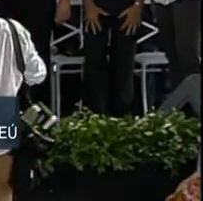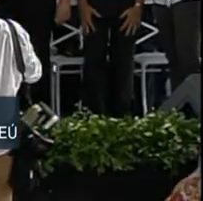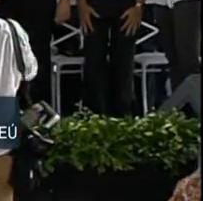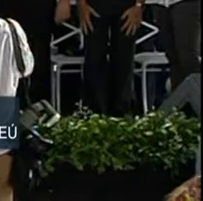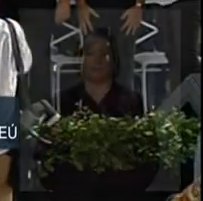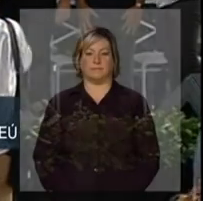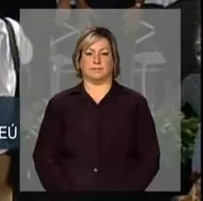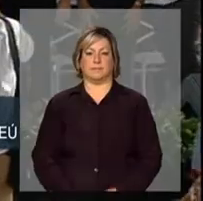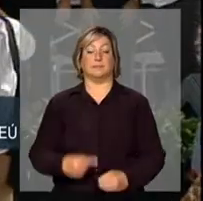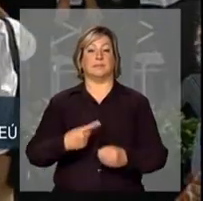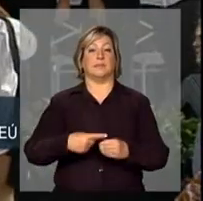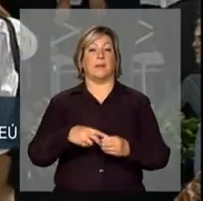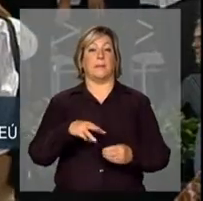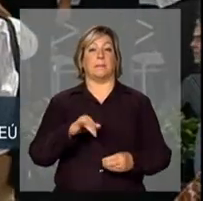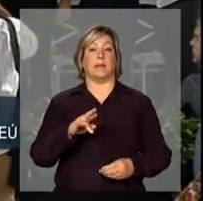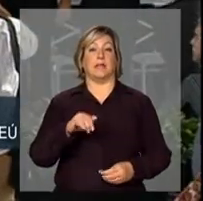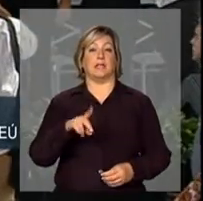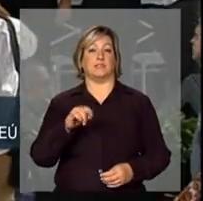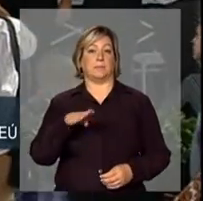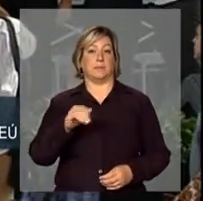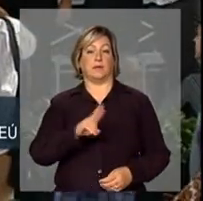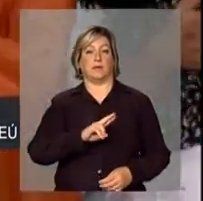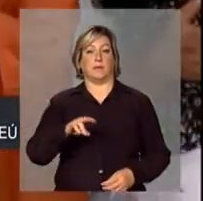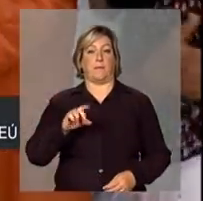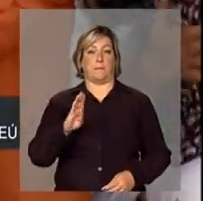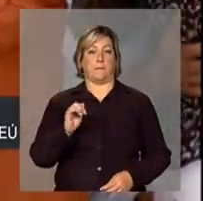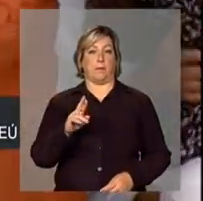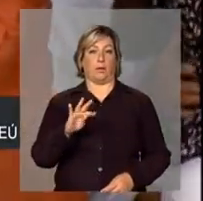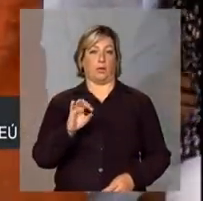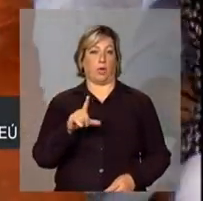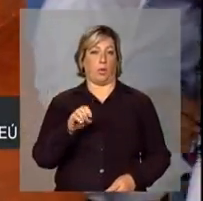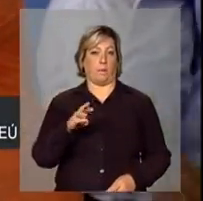De Mirandiba, Bartolomeu Barros.